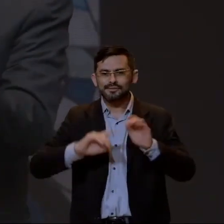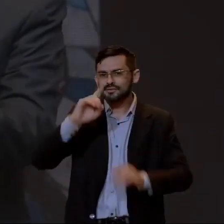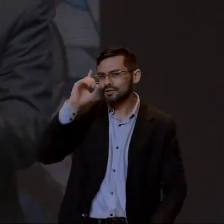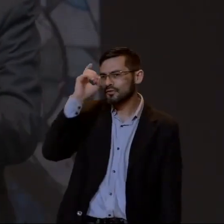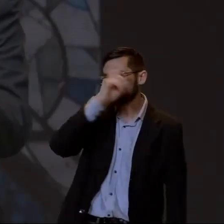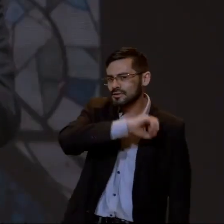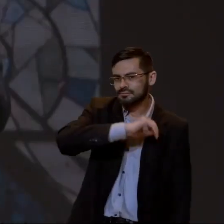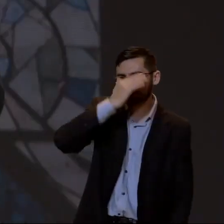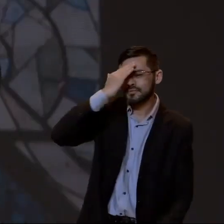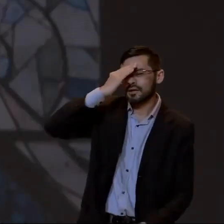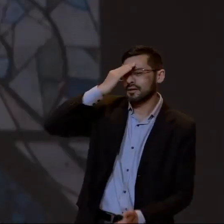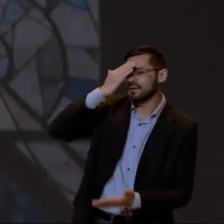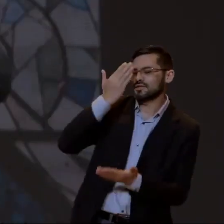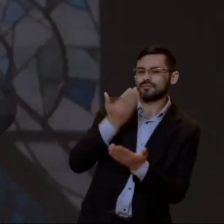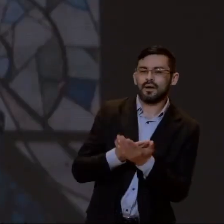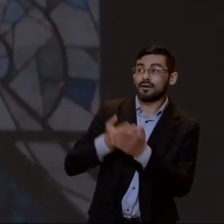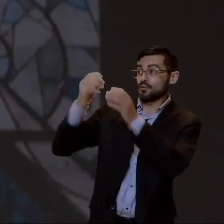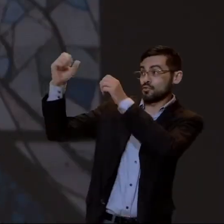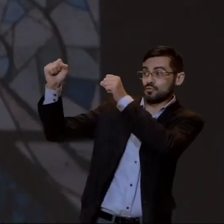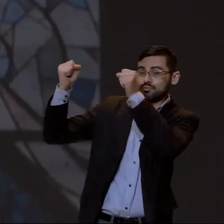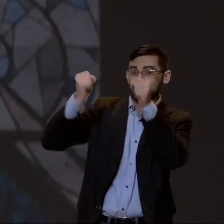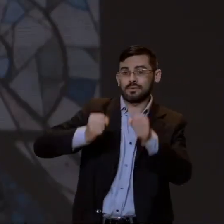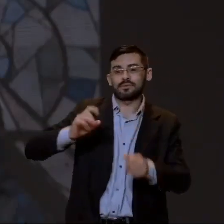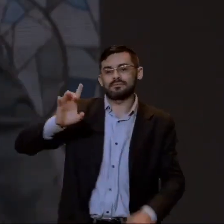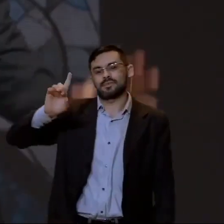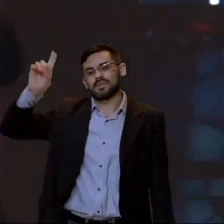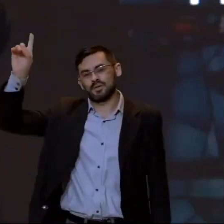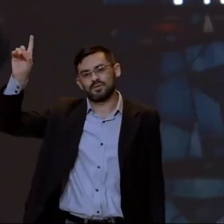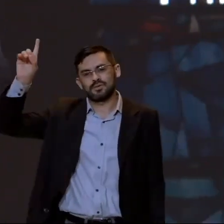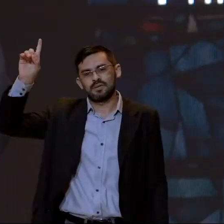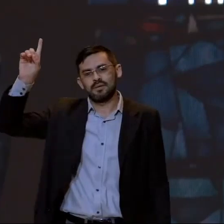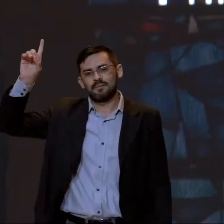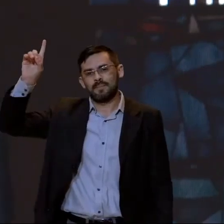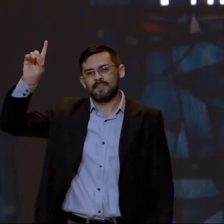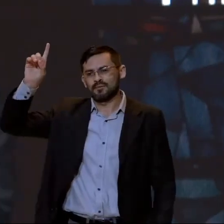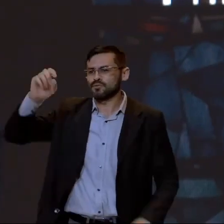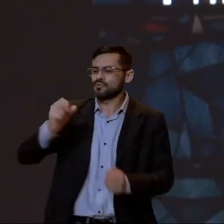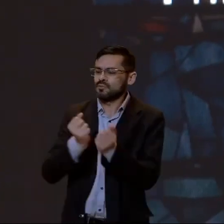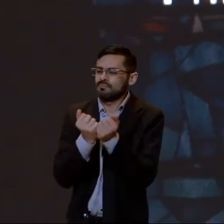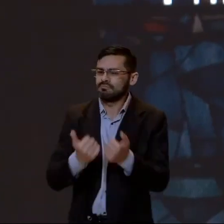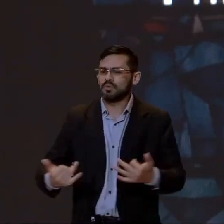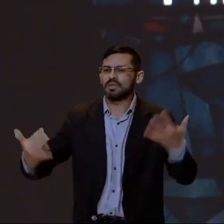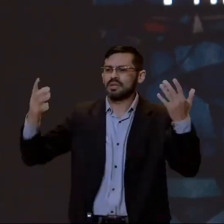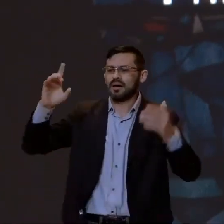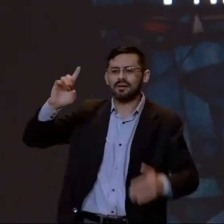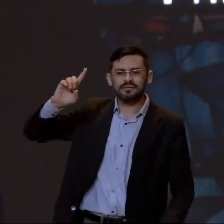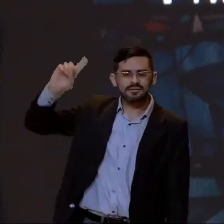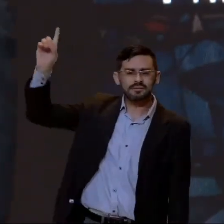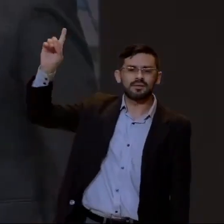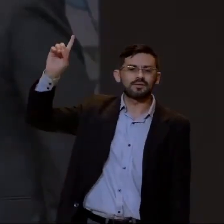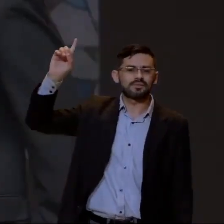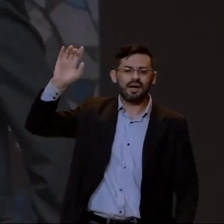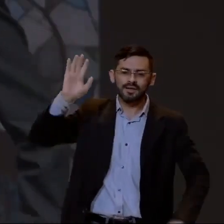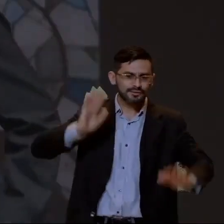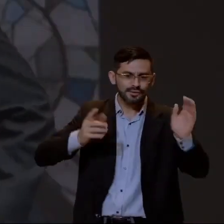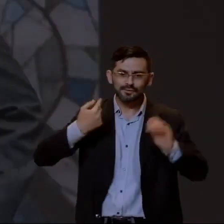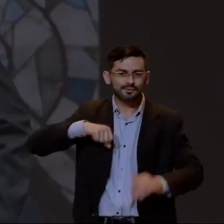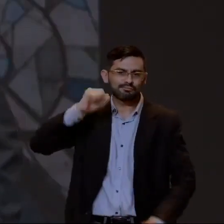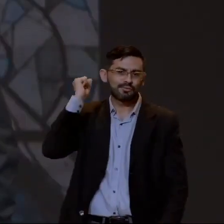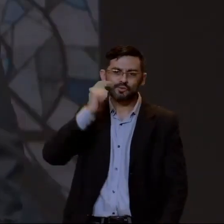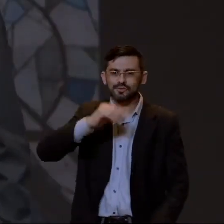de crer no poder de Deus, no imponderável de Deus, nos milagres de